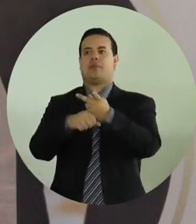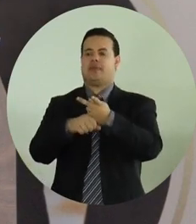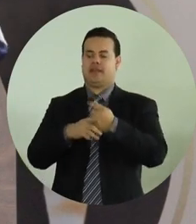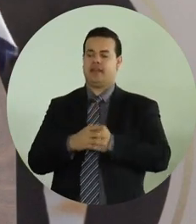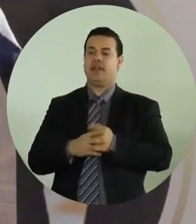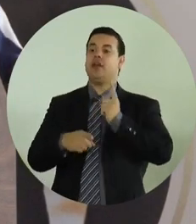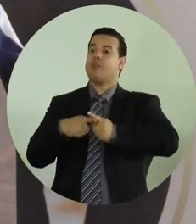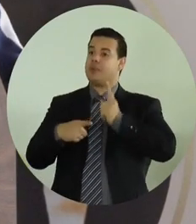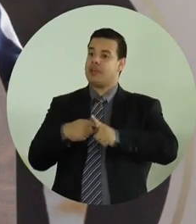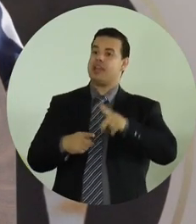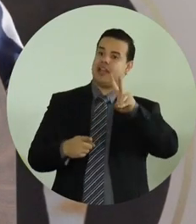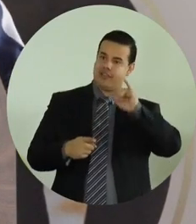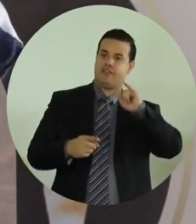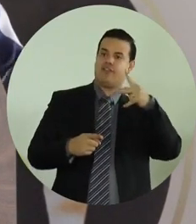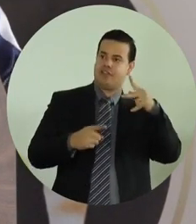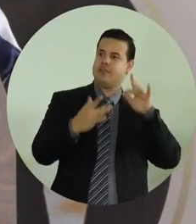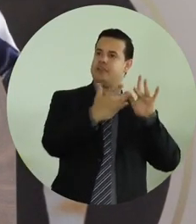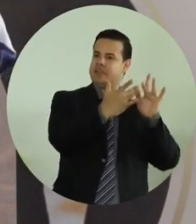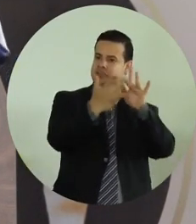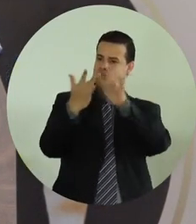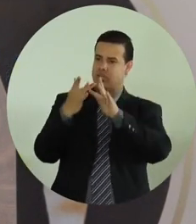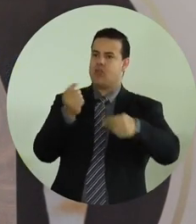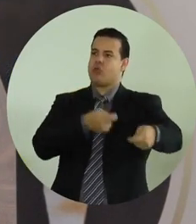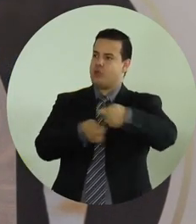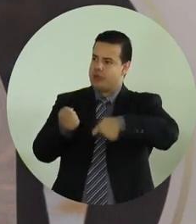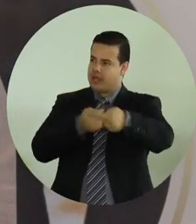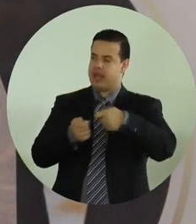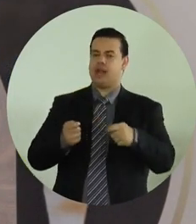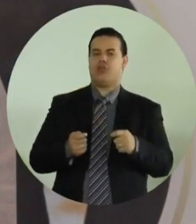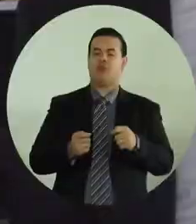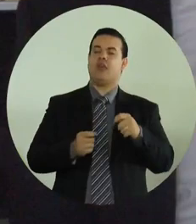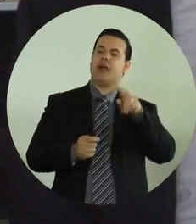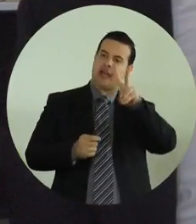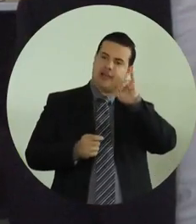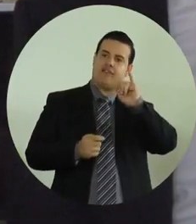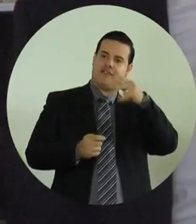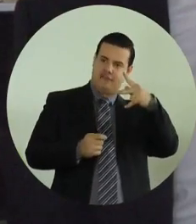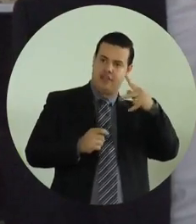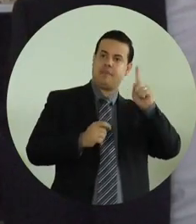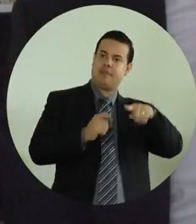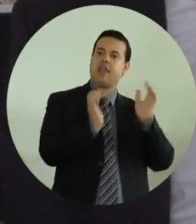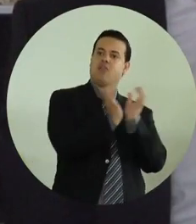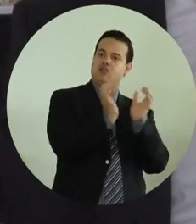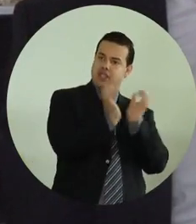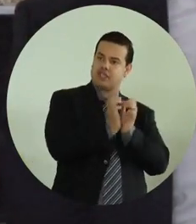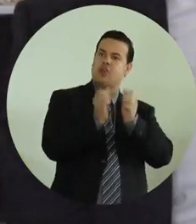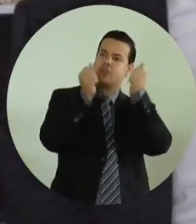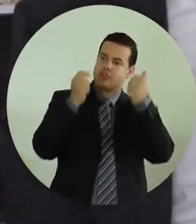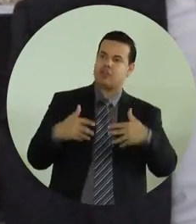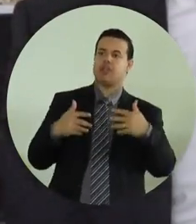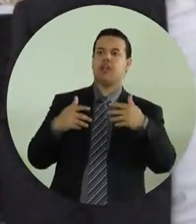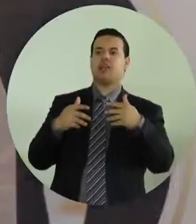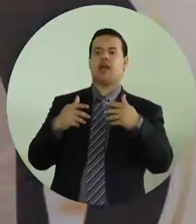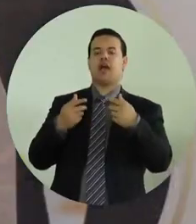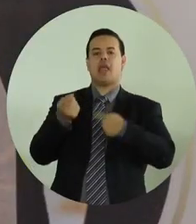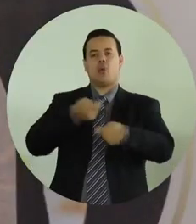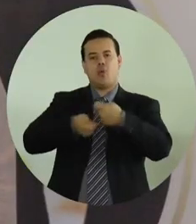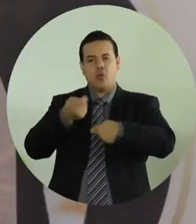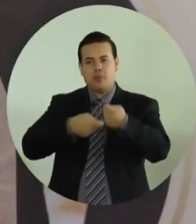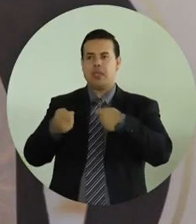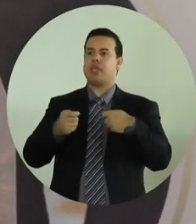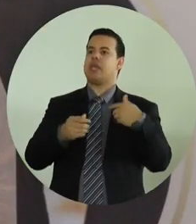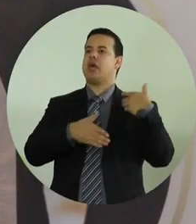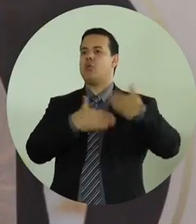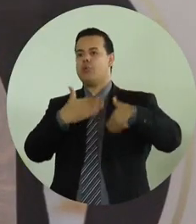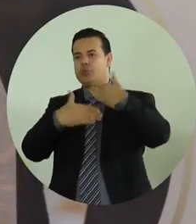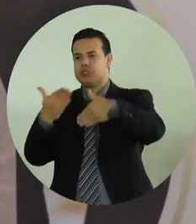a FIP fala com o mercado. A FIP é a fundação que fala da economia e fala do processo de